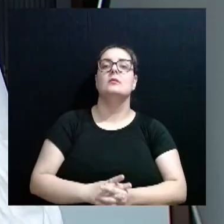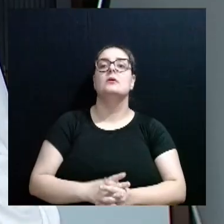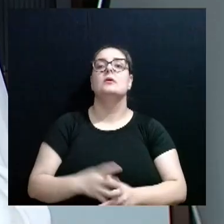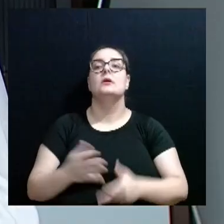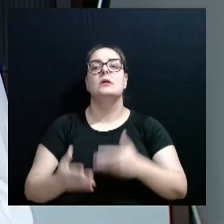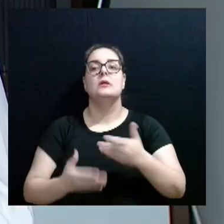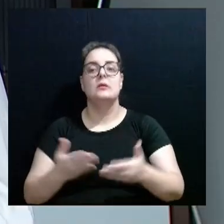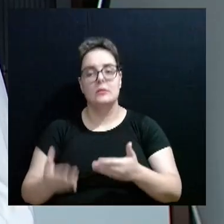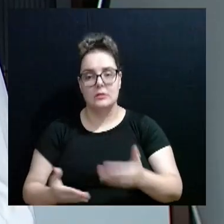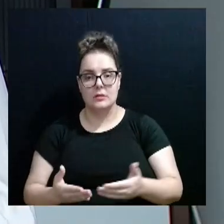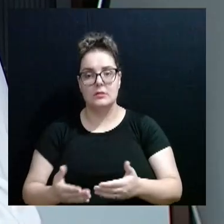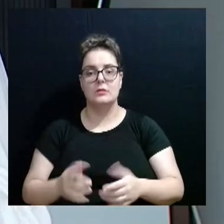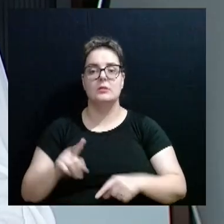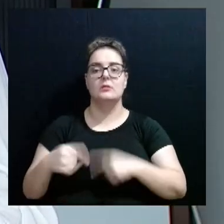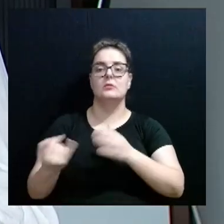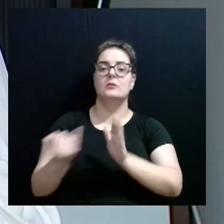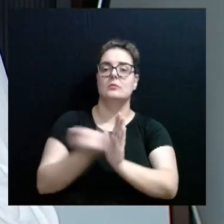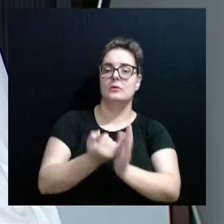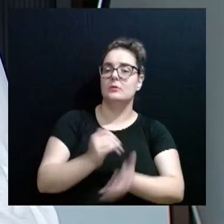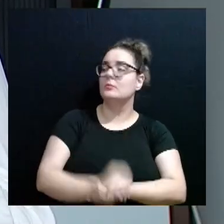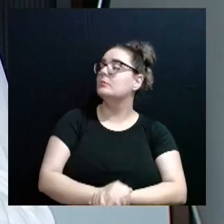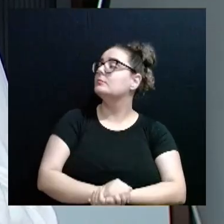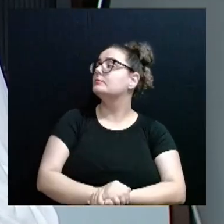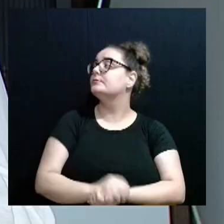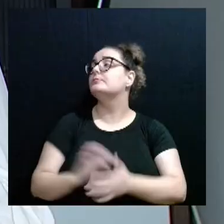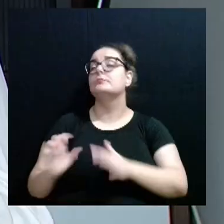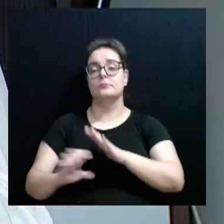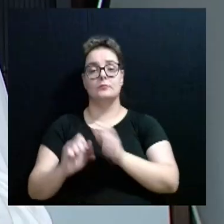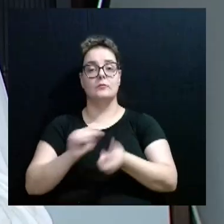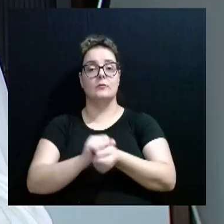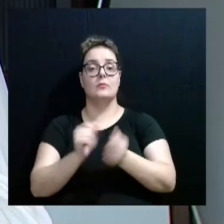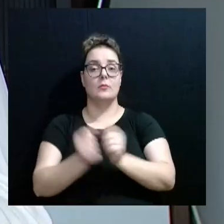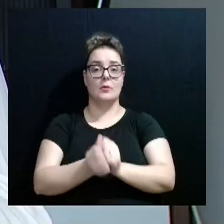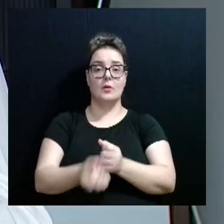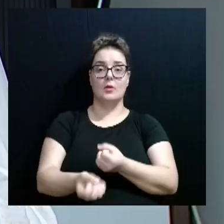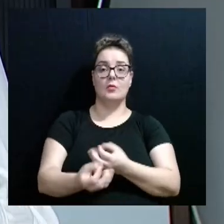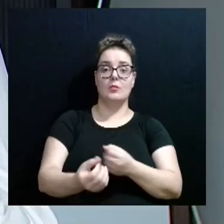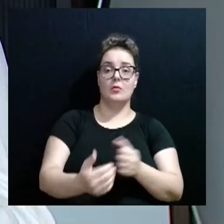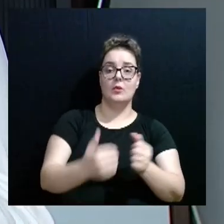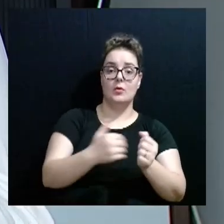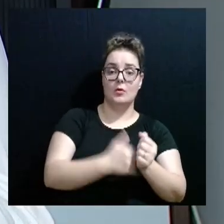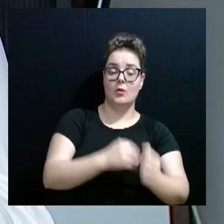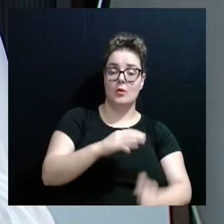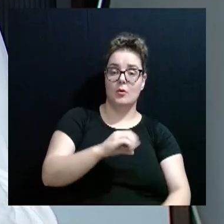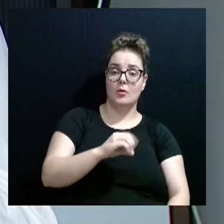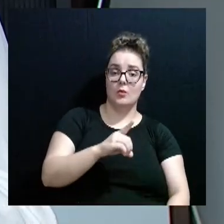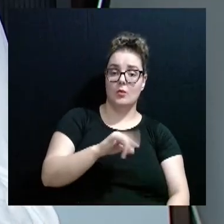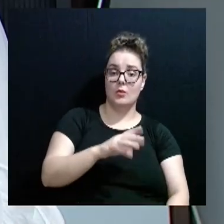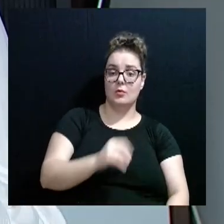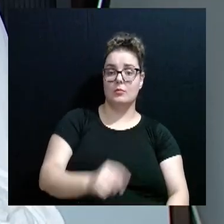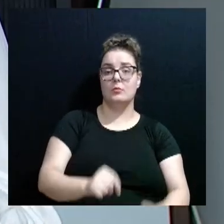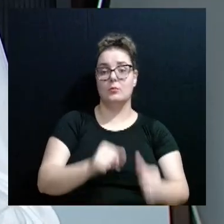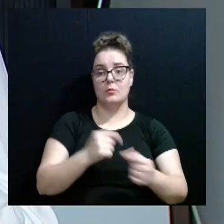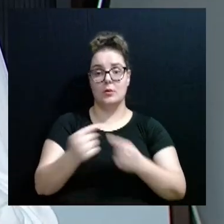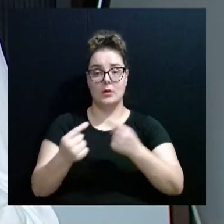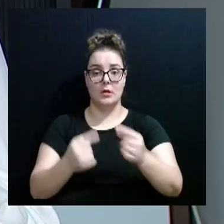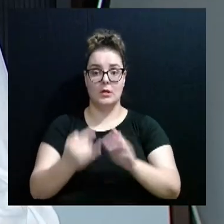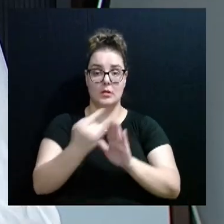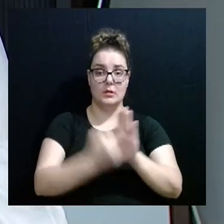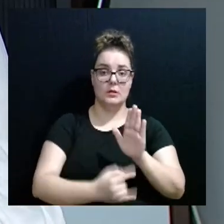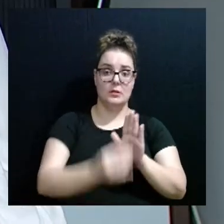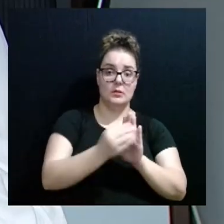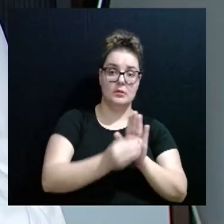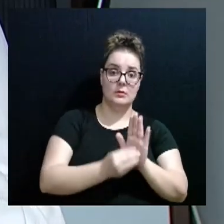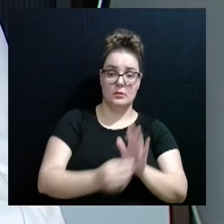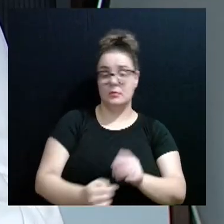As empresas vão ter que se adequar e informar o código de benefício utilizado em cada nota. Benefício de ICMS,